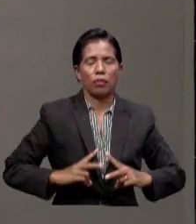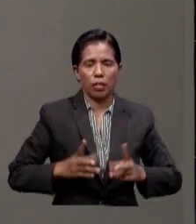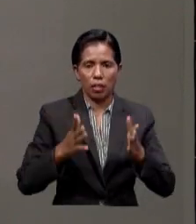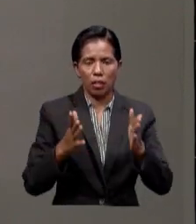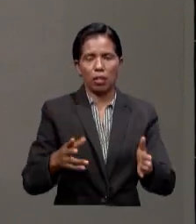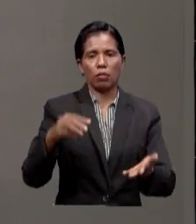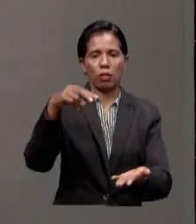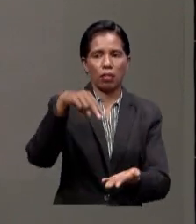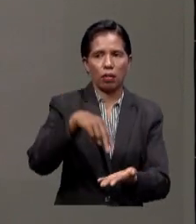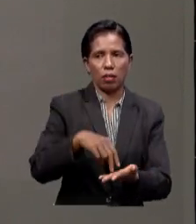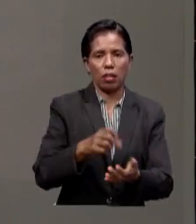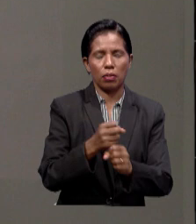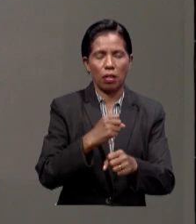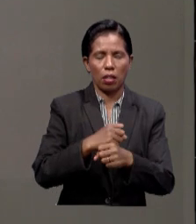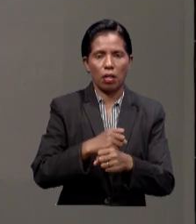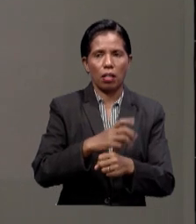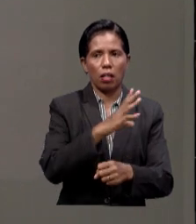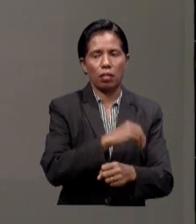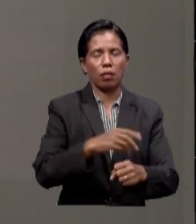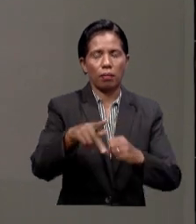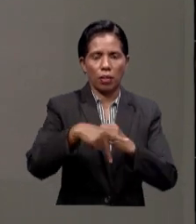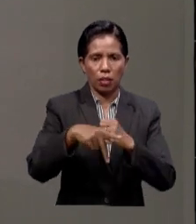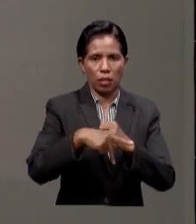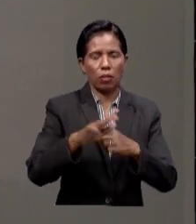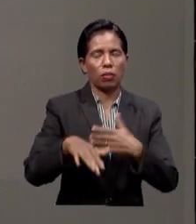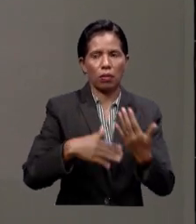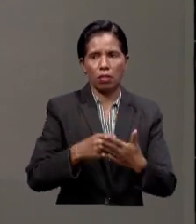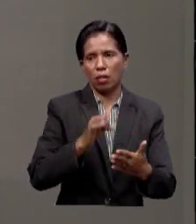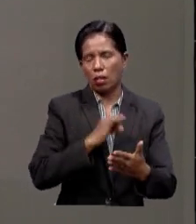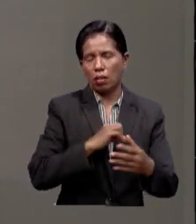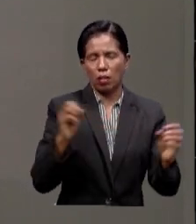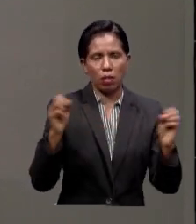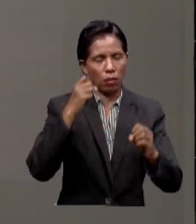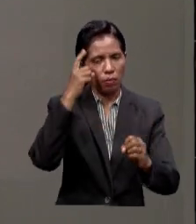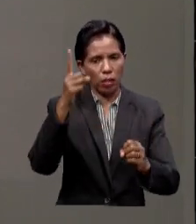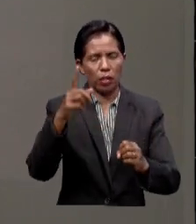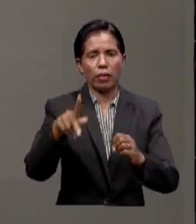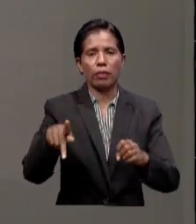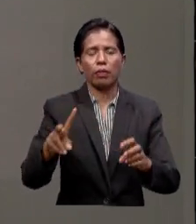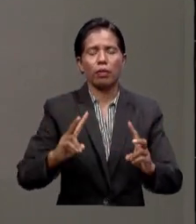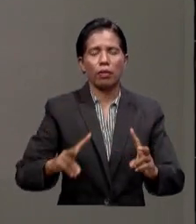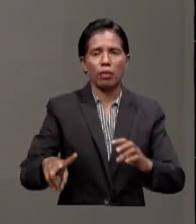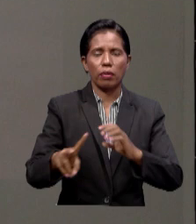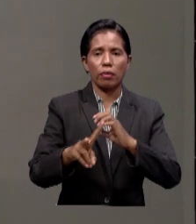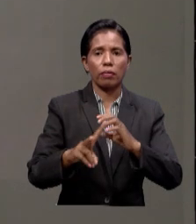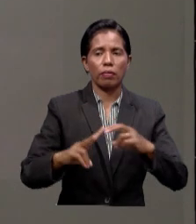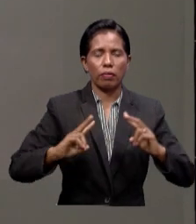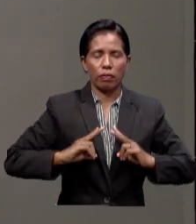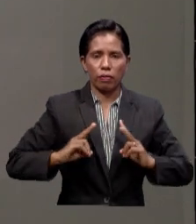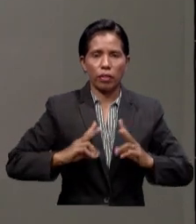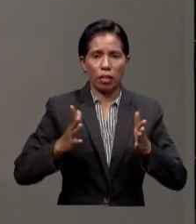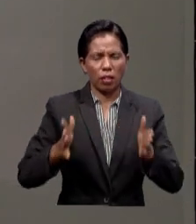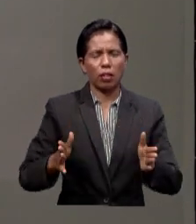maketum bahalu politik direita ba partidu. Haula komprene veterano ne pertensi ba emai